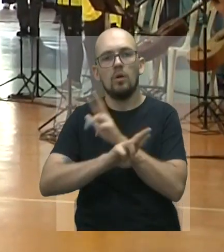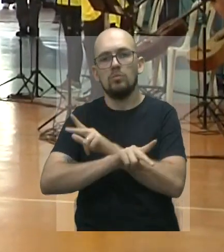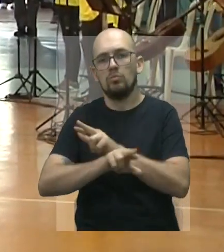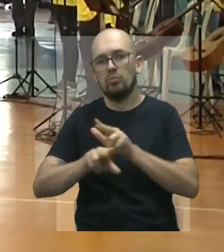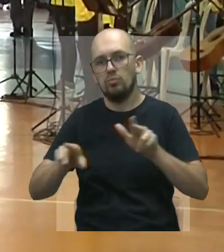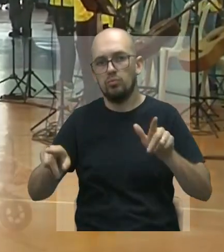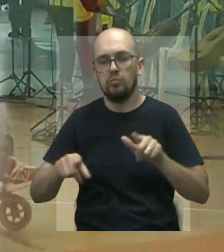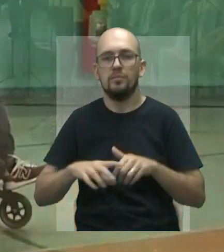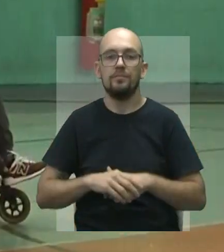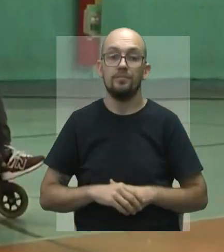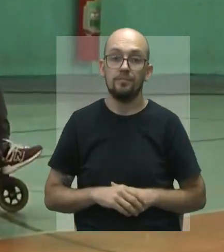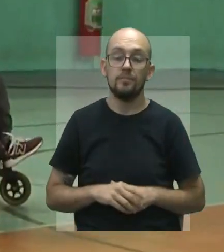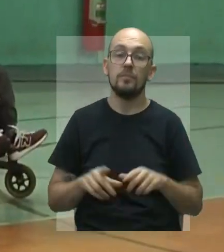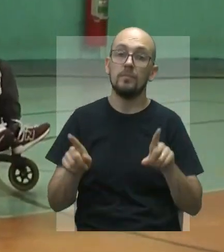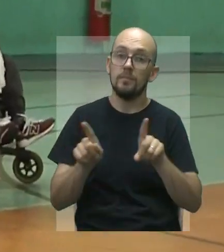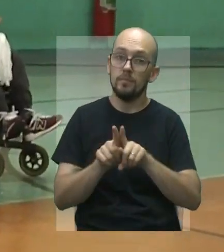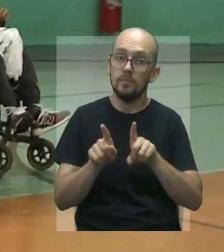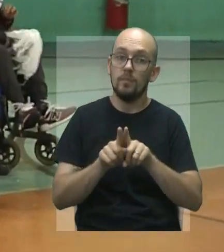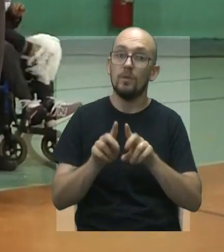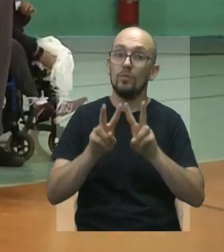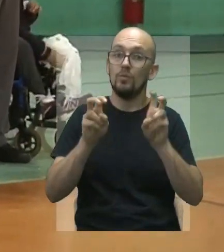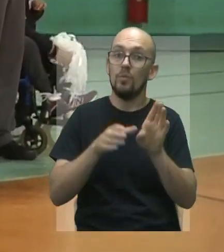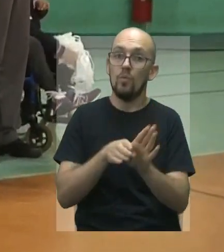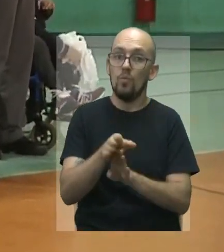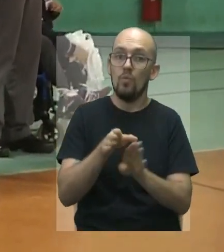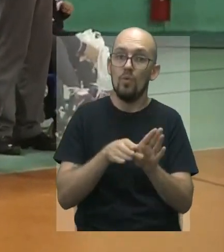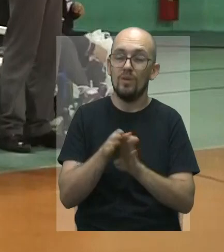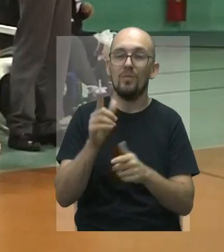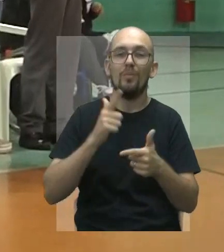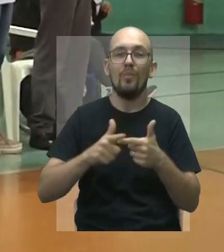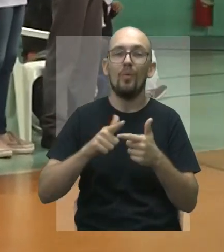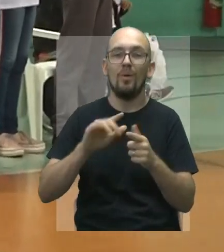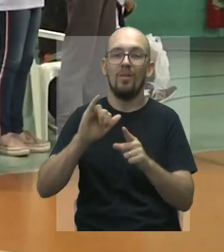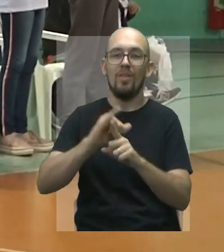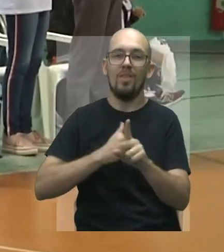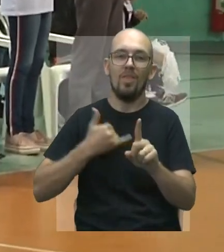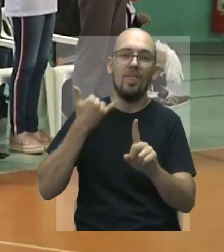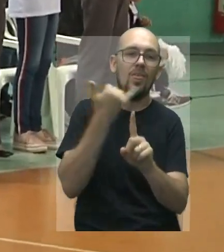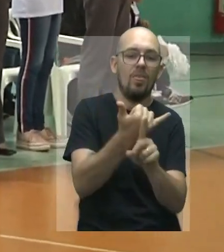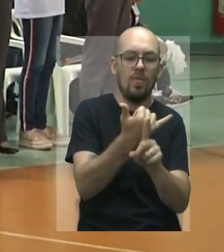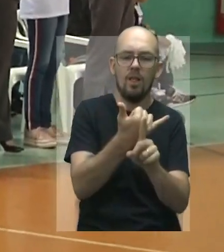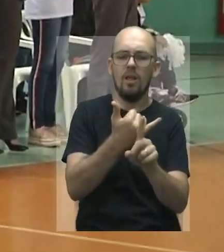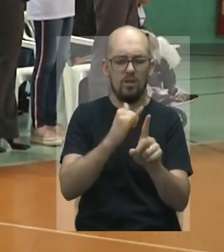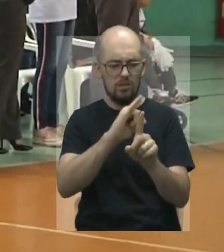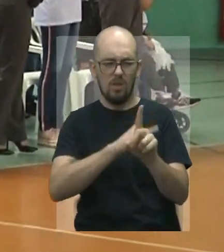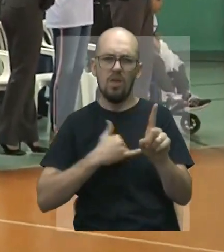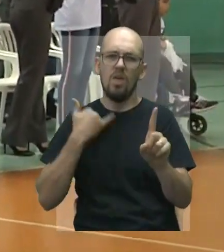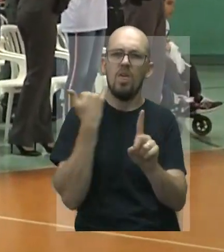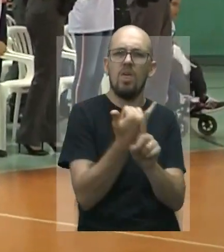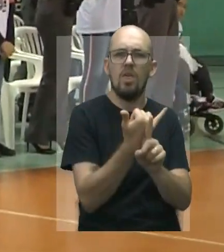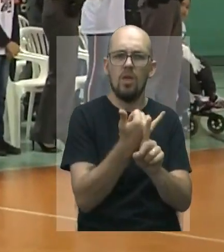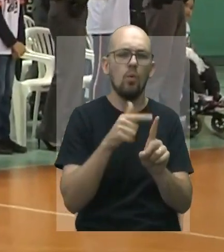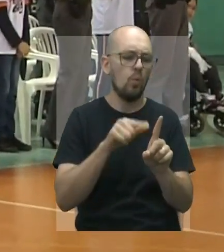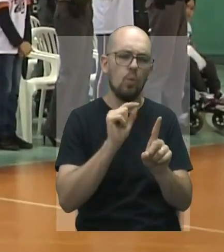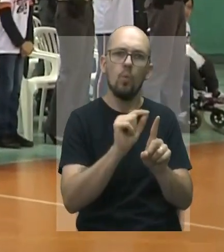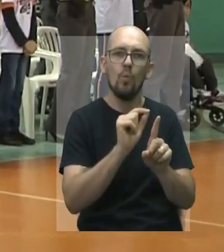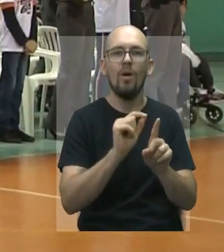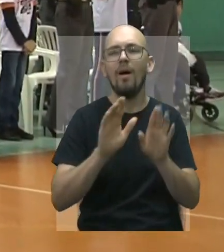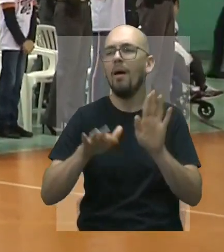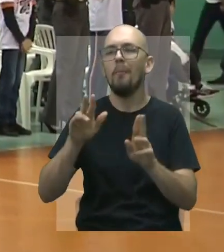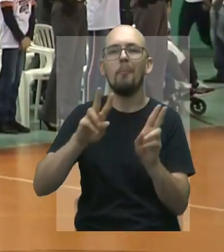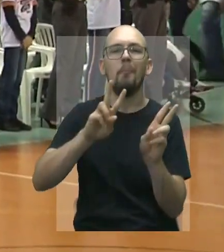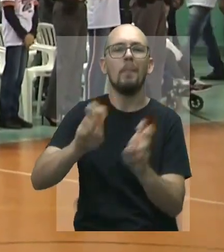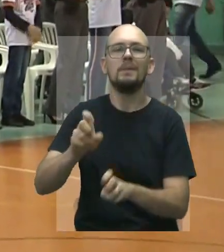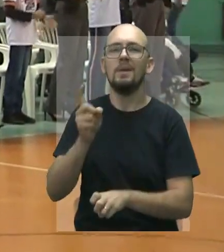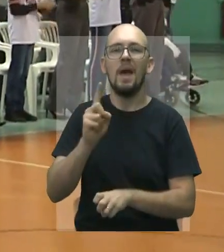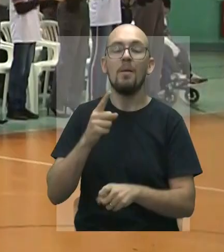Proerd é a orientação sobre os danos causados pelo bullying nas escolas. O bullying é um tipo de violência de difícil percepção,